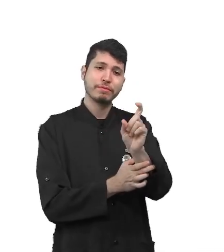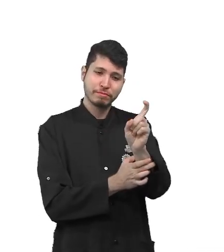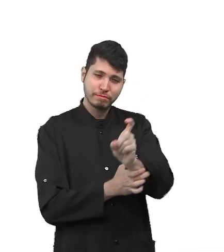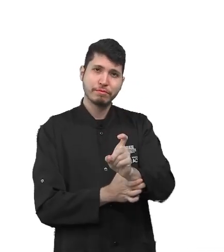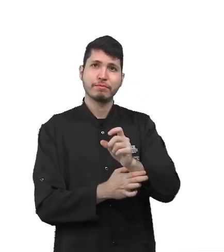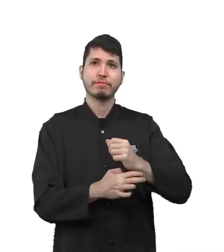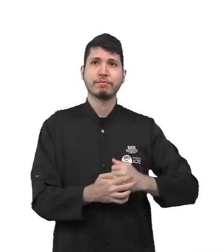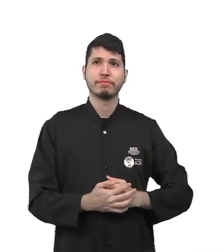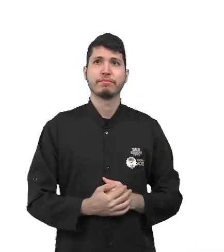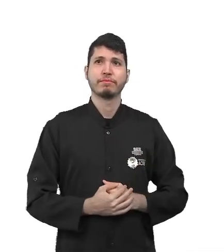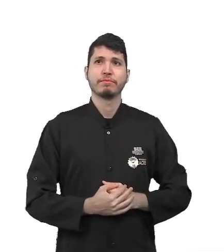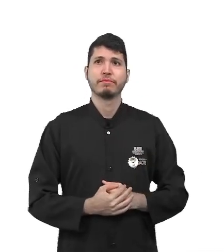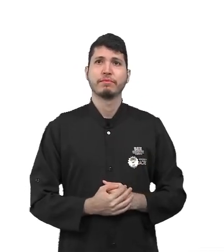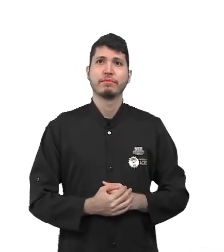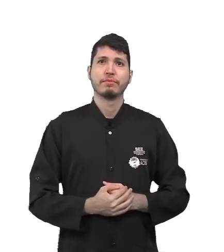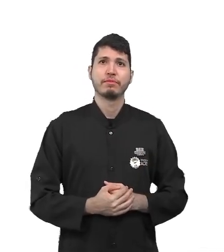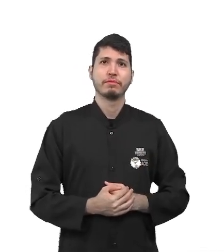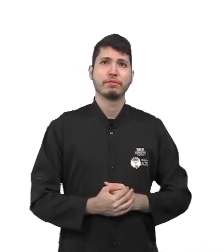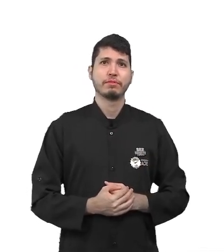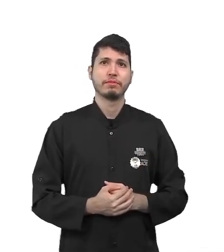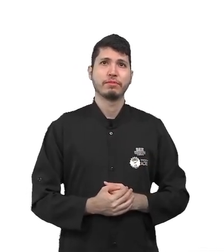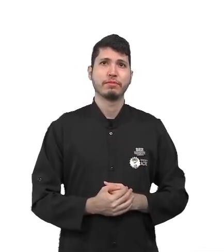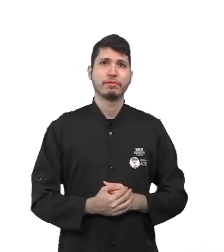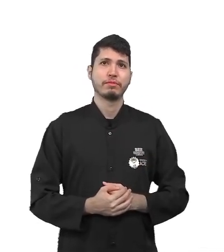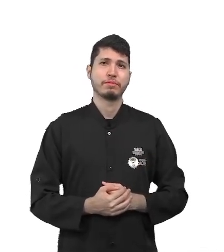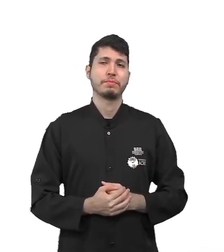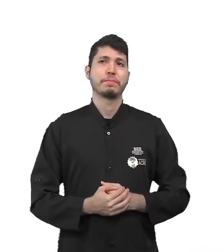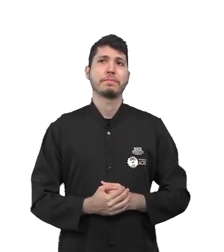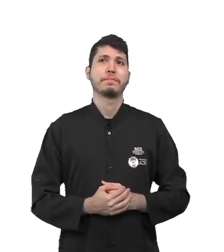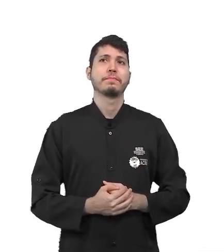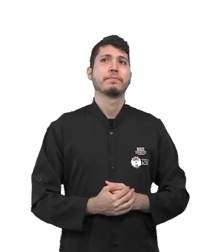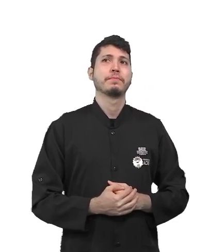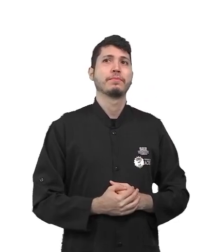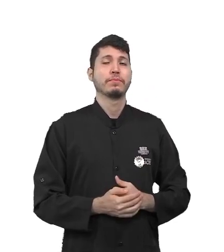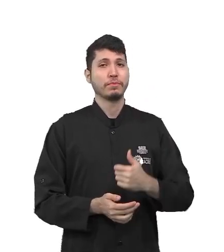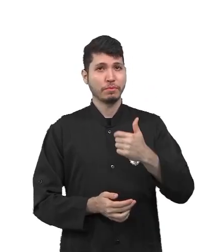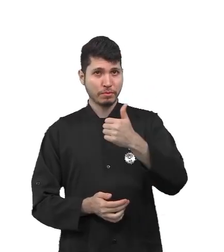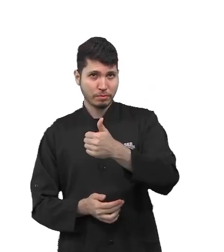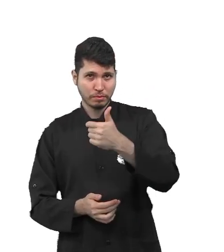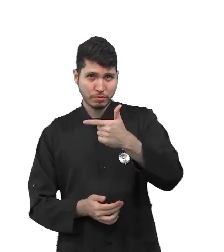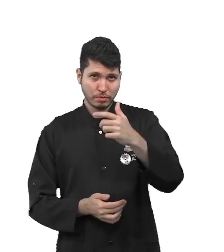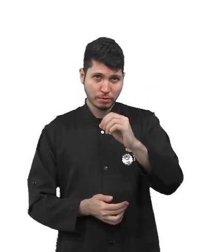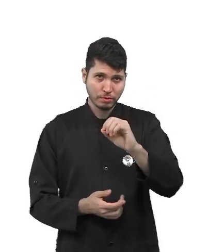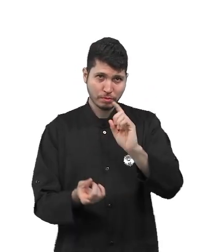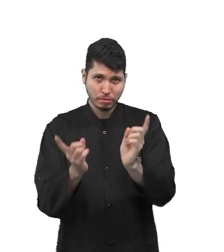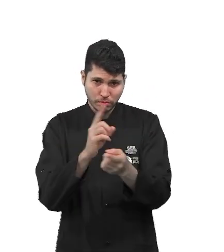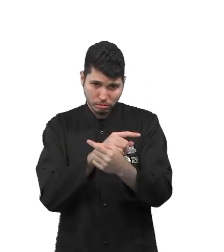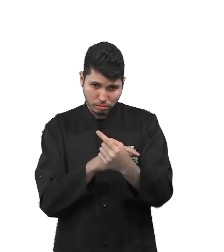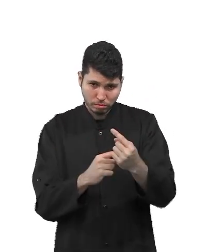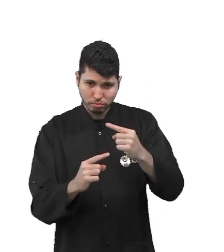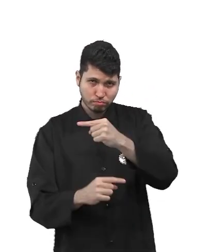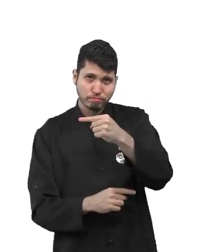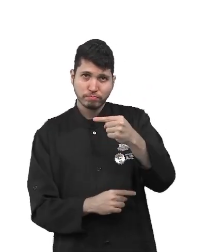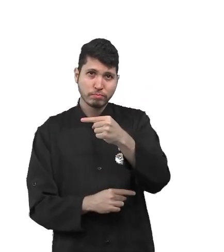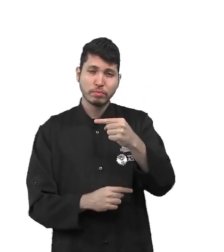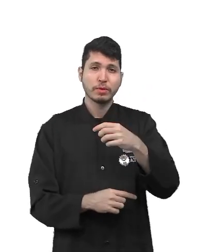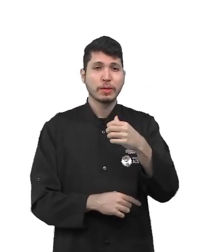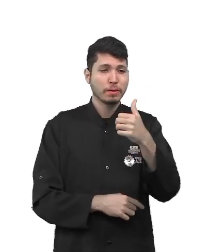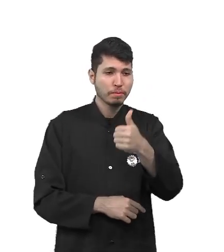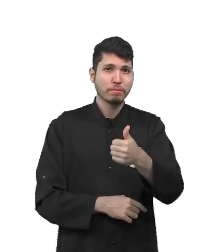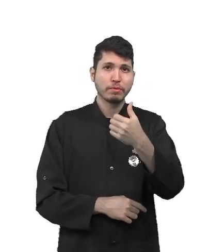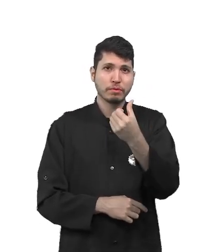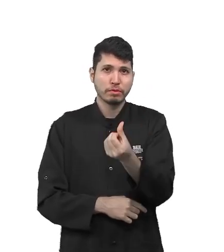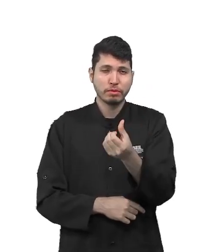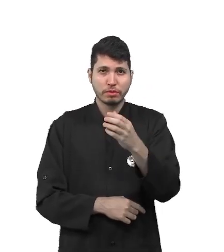o 2 negativo para cá, passei o 120, que era positivo, veio negativo, e o 1.600 já estava lá, não